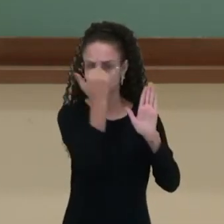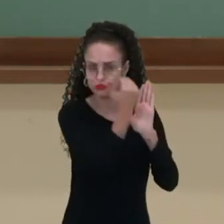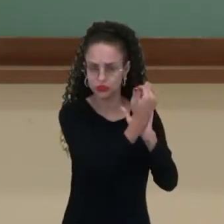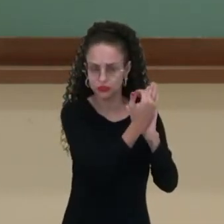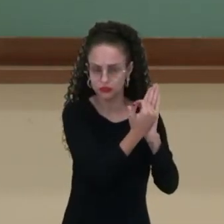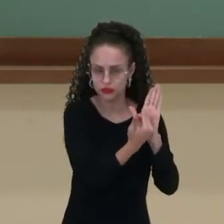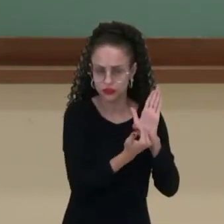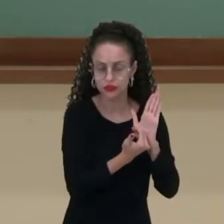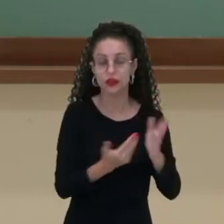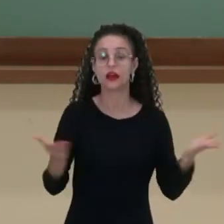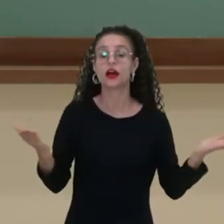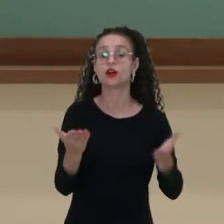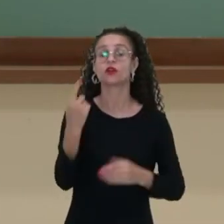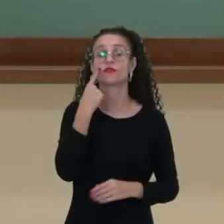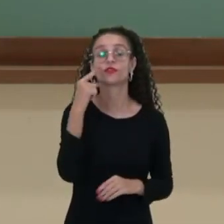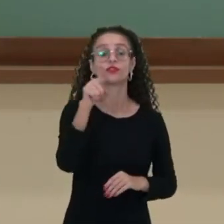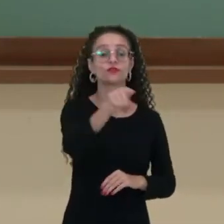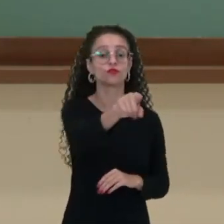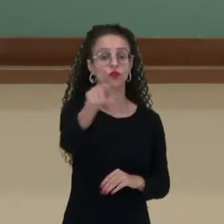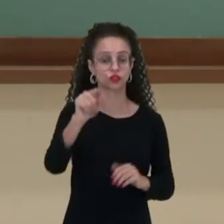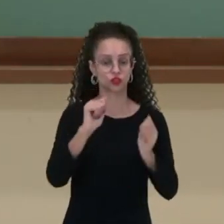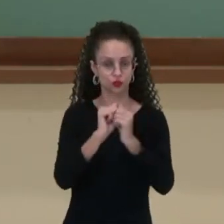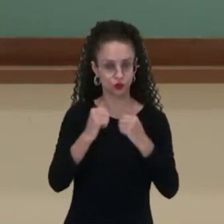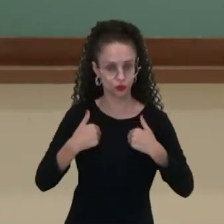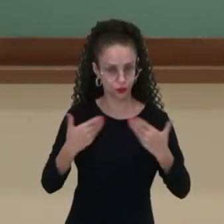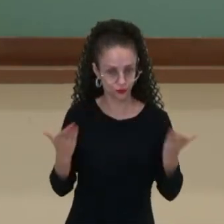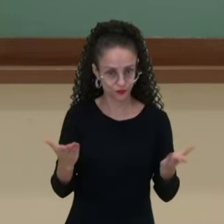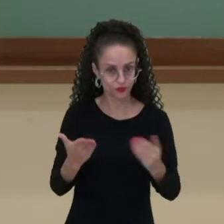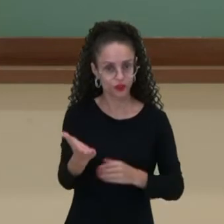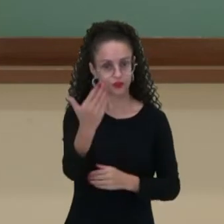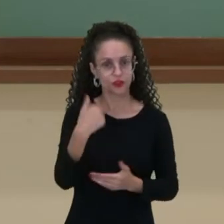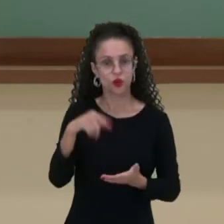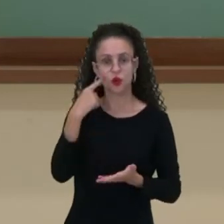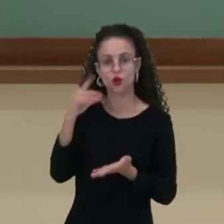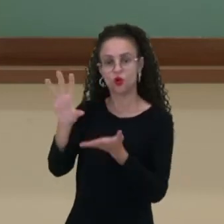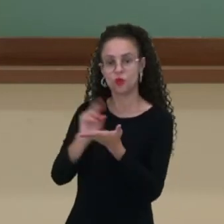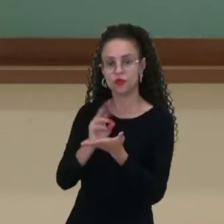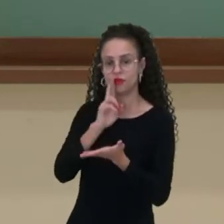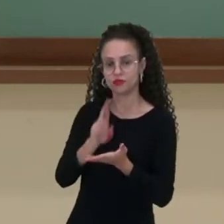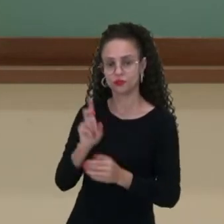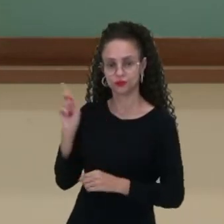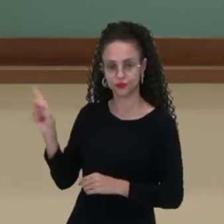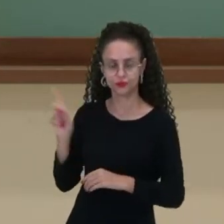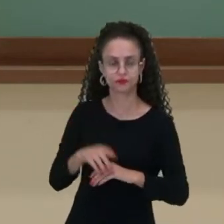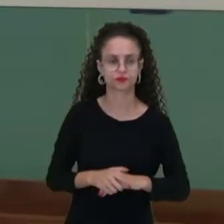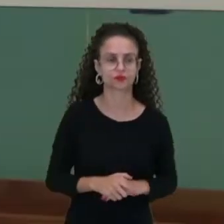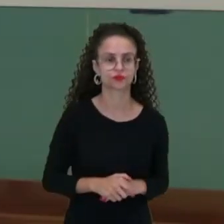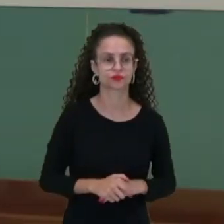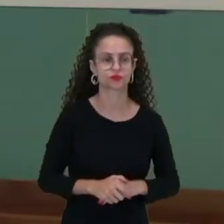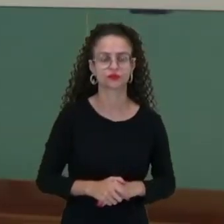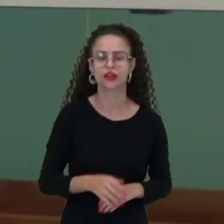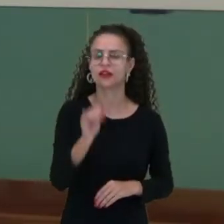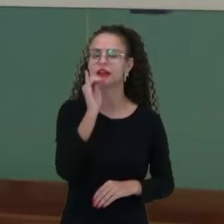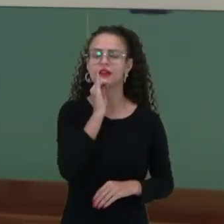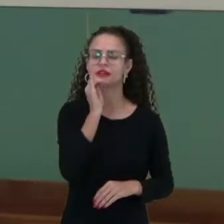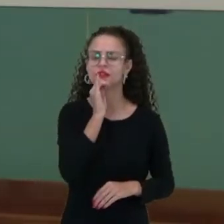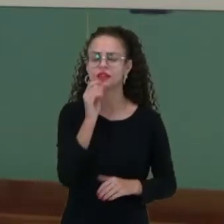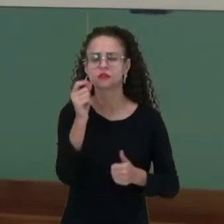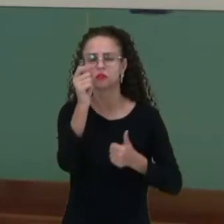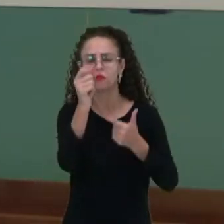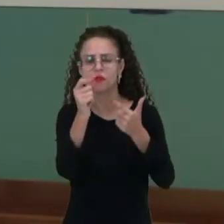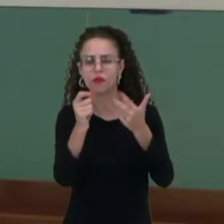escola. E agora eu quero ver vocês junto comigo nessa aí. Copie a pergunta no seu caderno e responda. Cite alguns exemplos